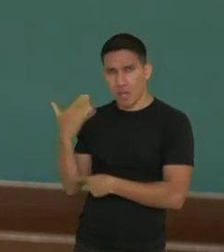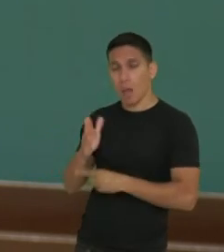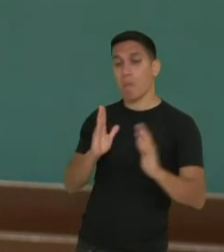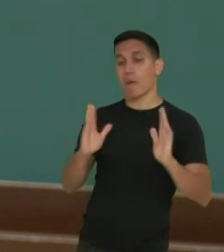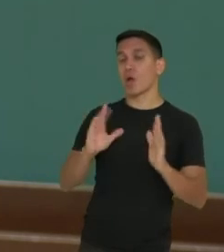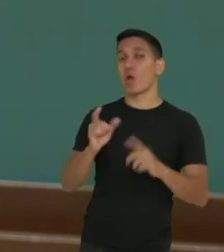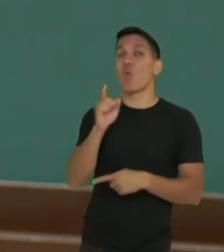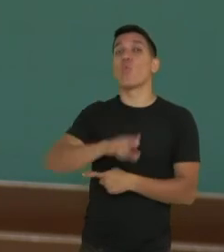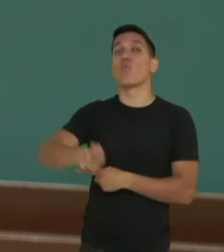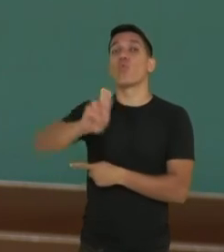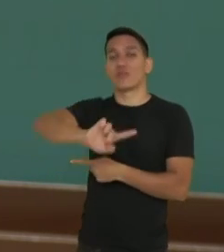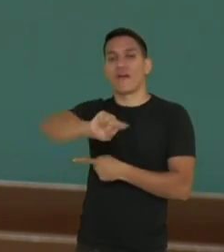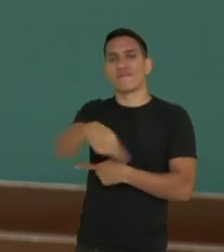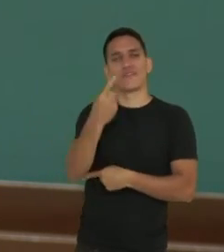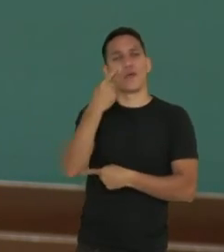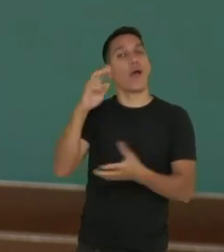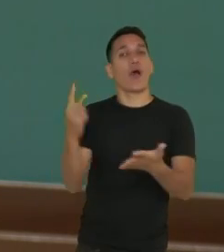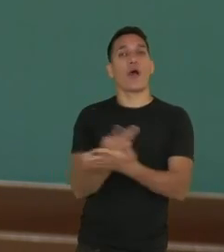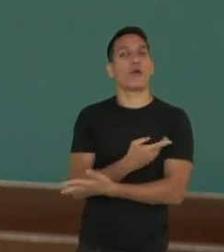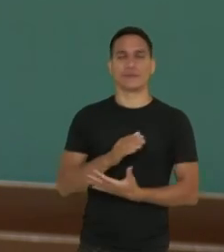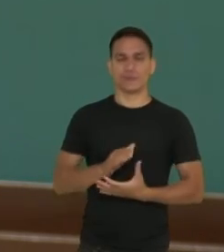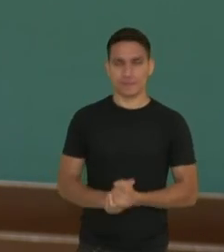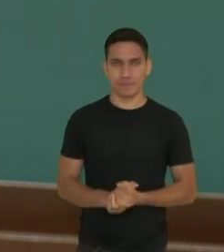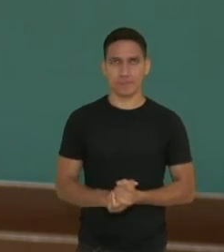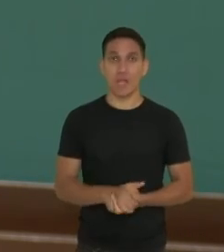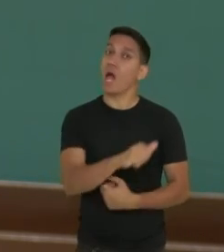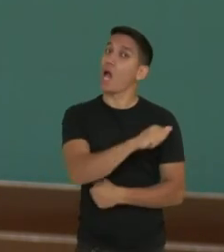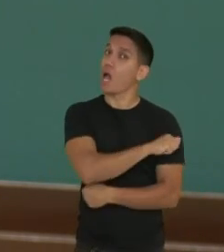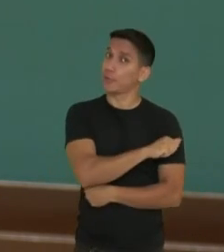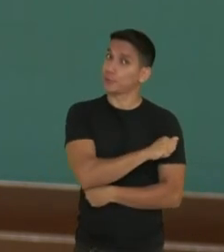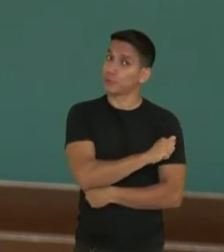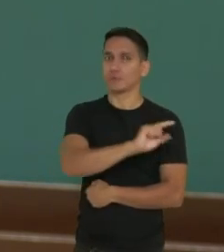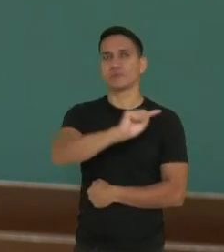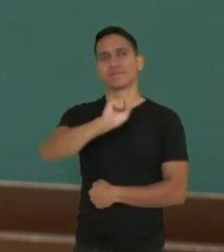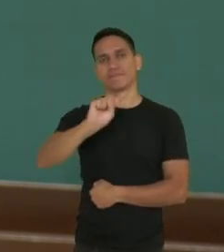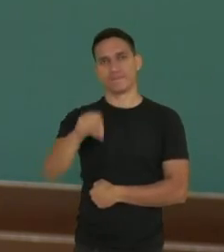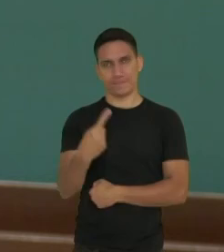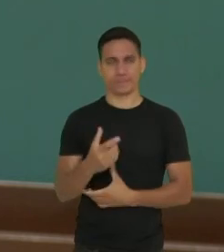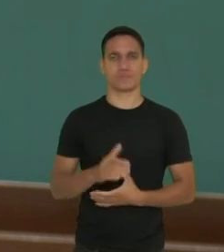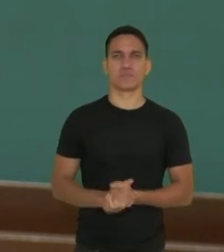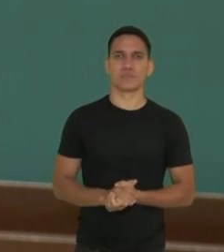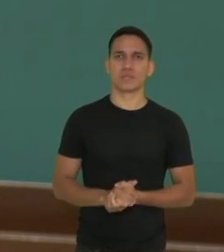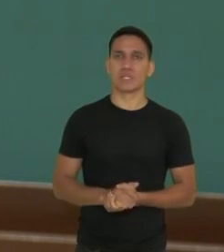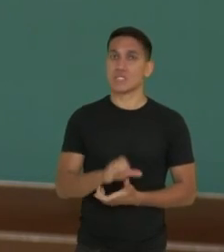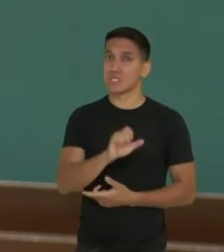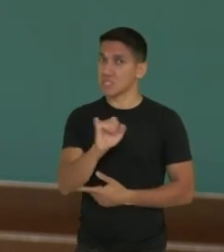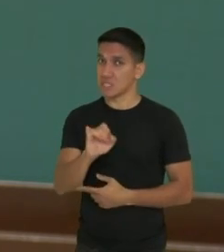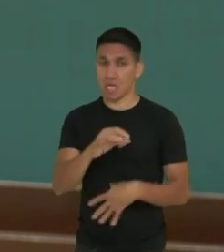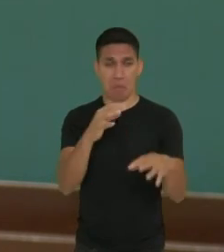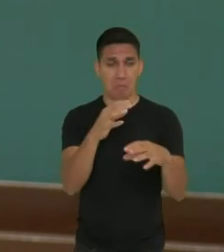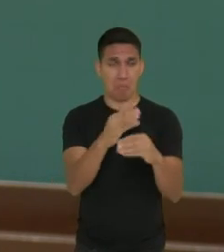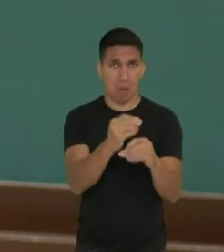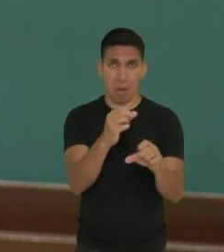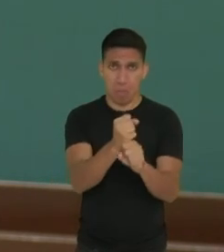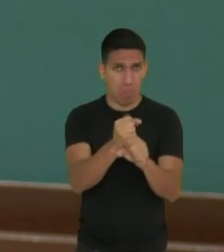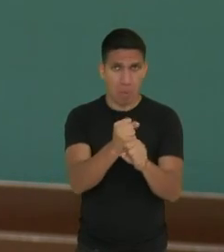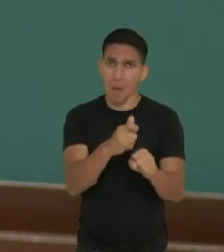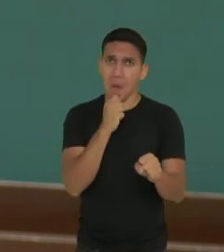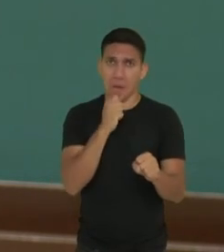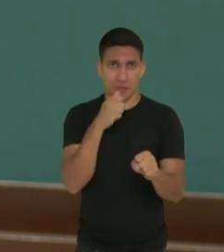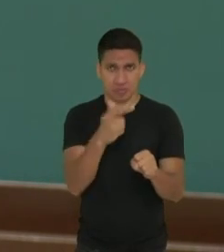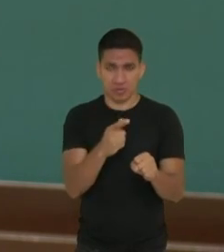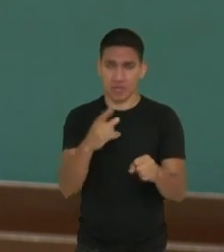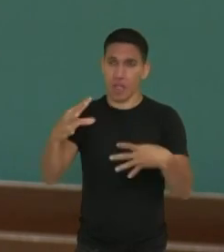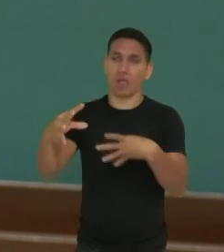período, eu utilizar a vírgula, olha o que acontece. Os alunos, vírgula, que não alcançaram a média, vírgula, farão recuperação.